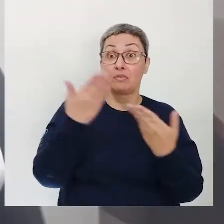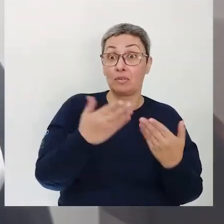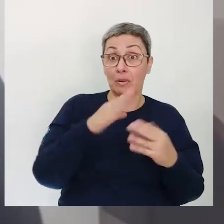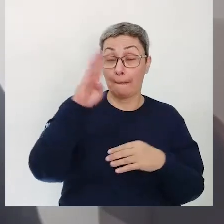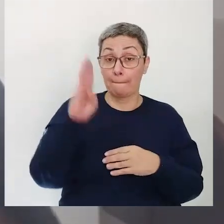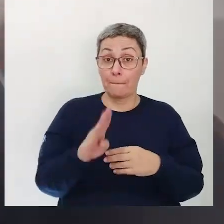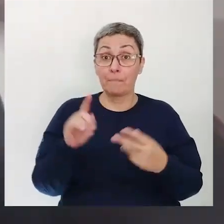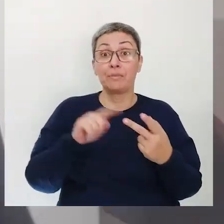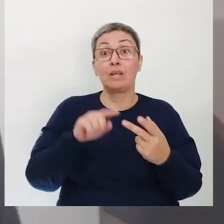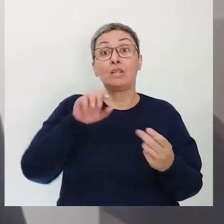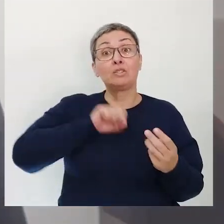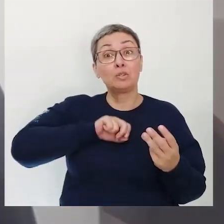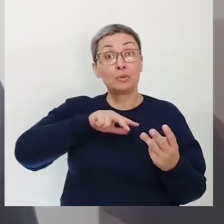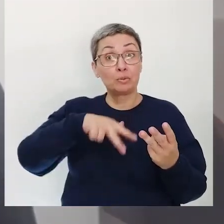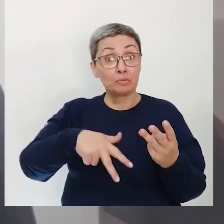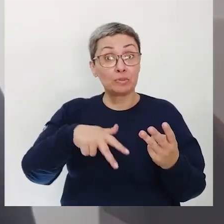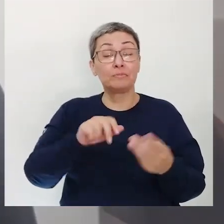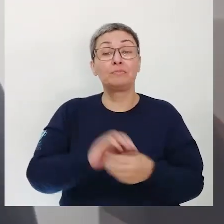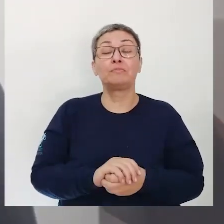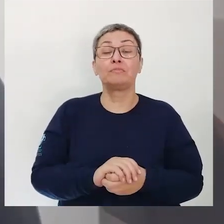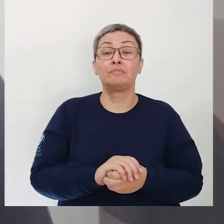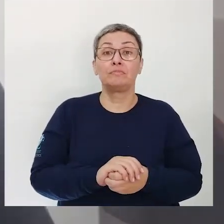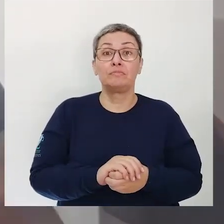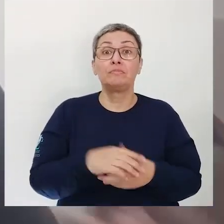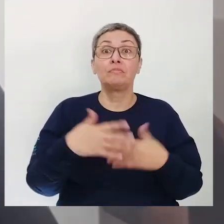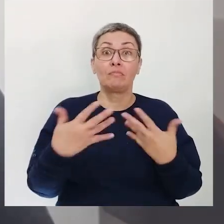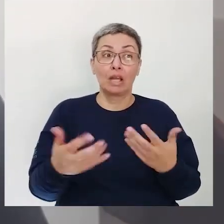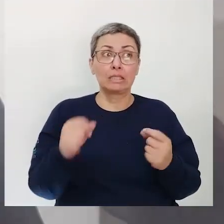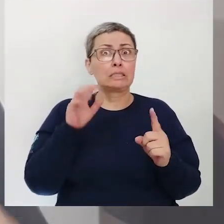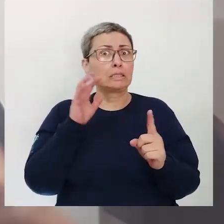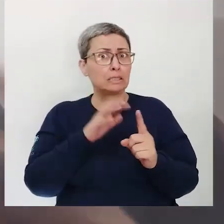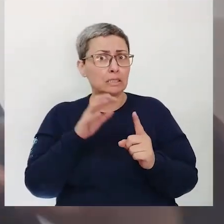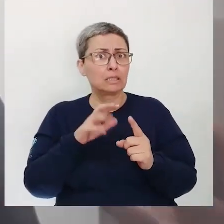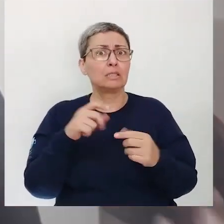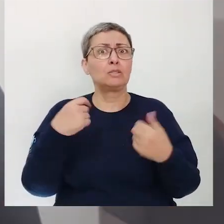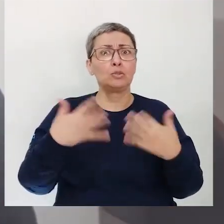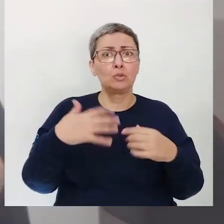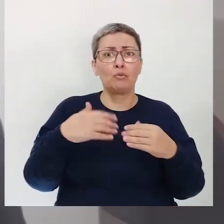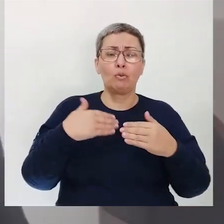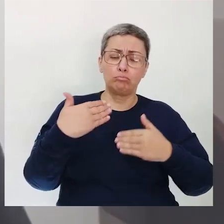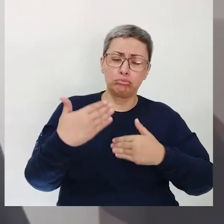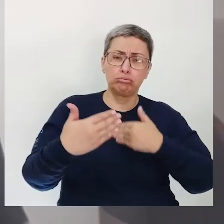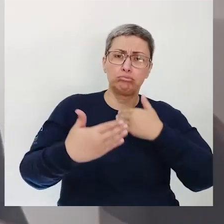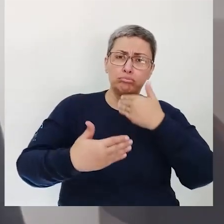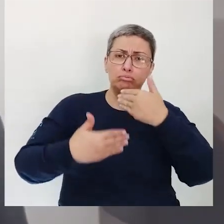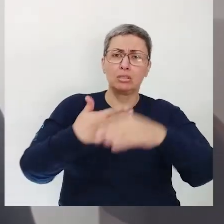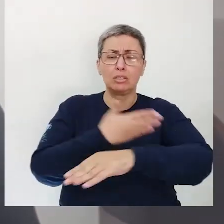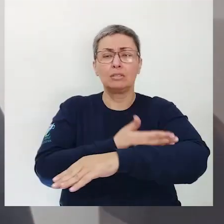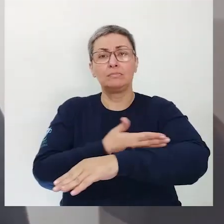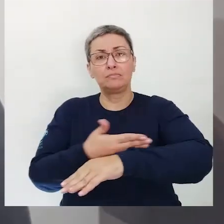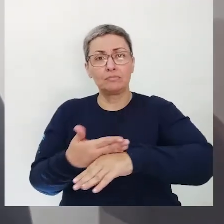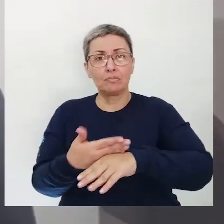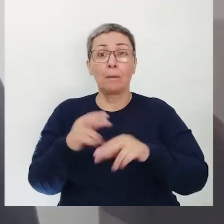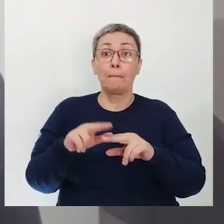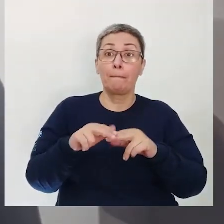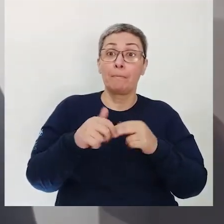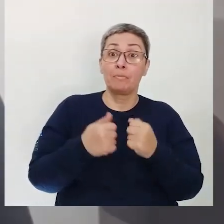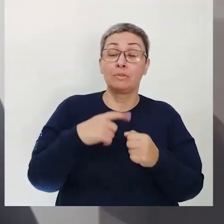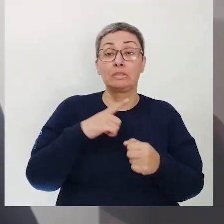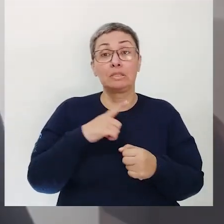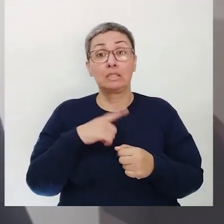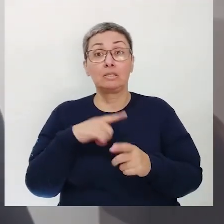para o Brasil, dos portugueses, por exemplo. Então, essas influências foram formando esses costumes.